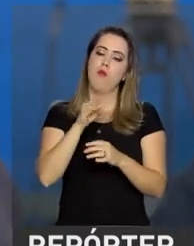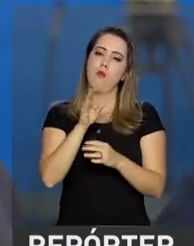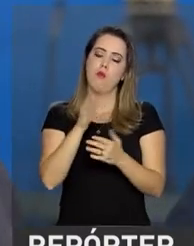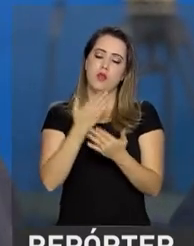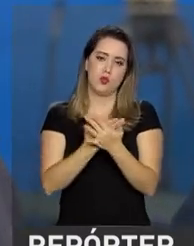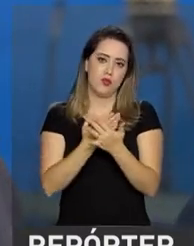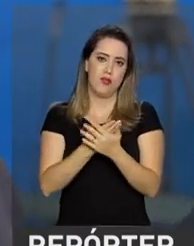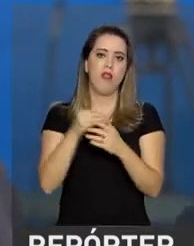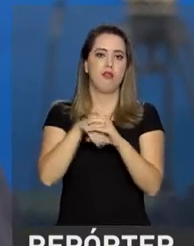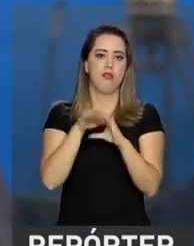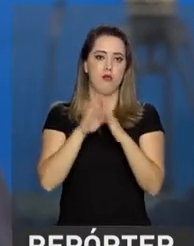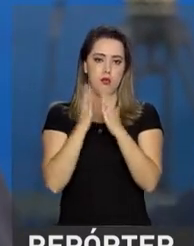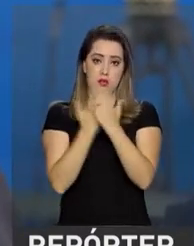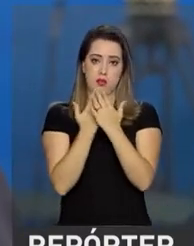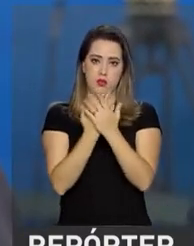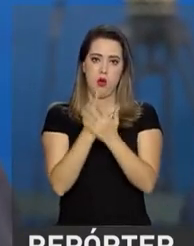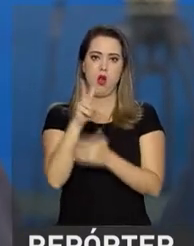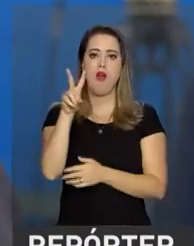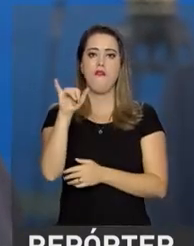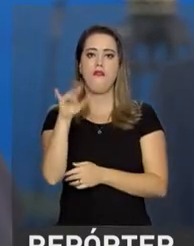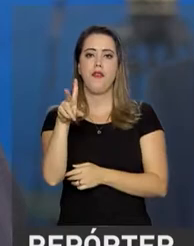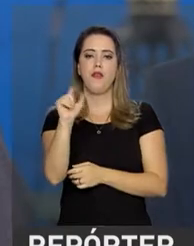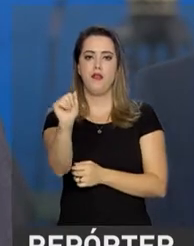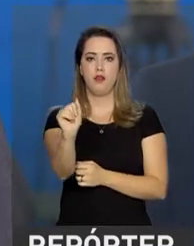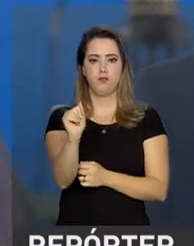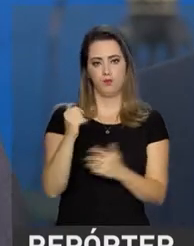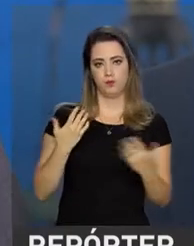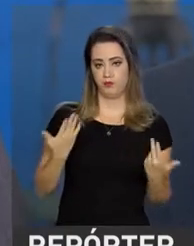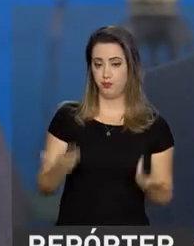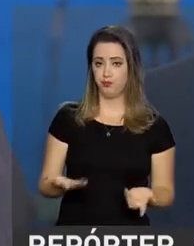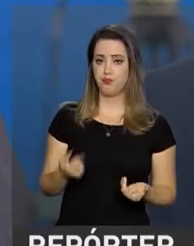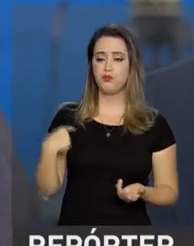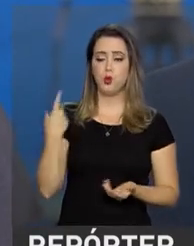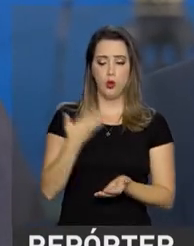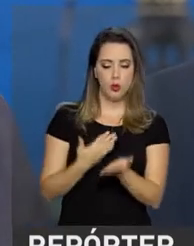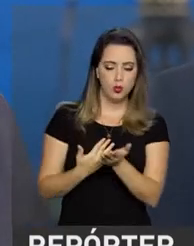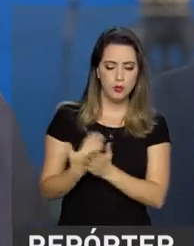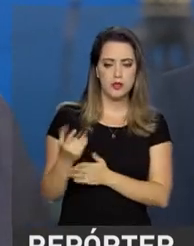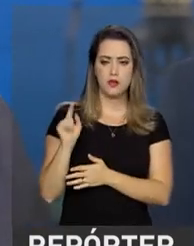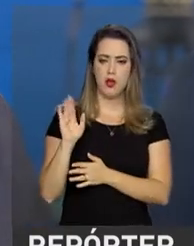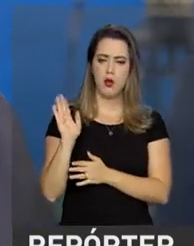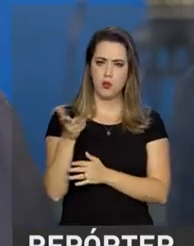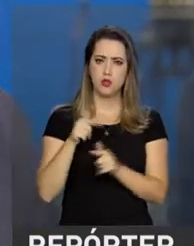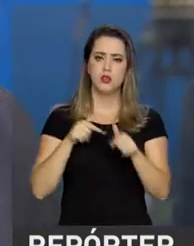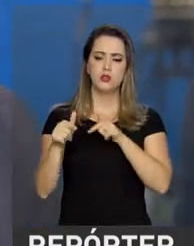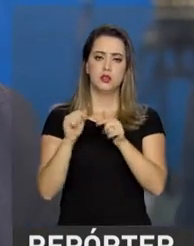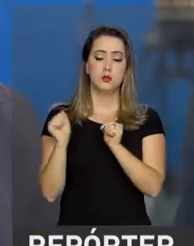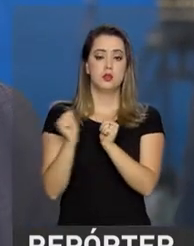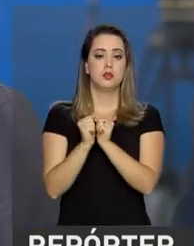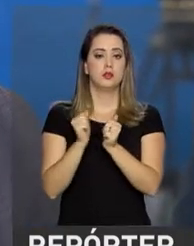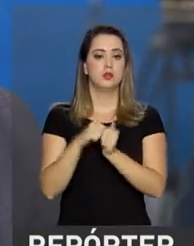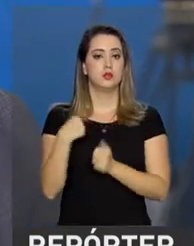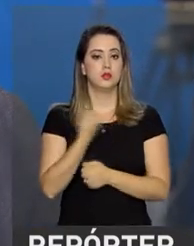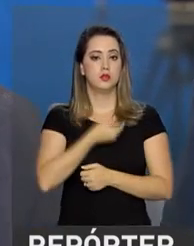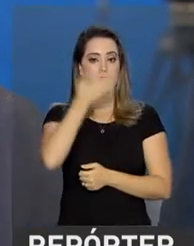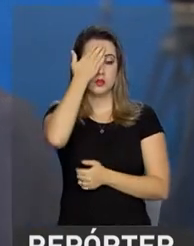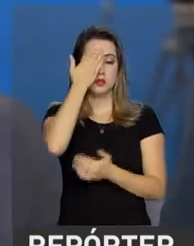Esse projeto nós estamos ampliando desde o início do governo. É um projeto que a gente tem muito entusiasmo com